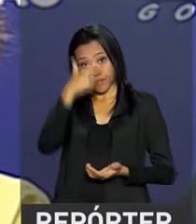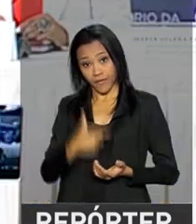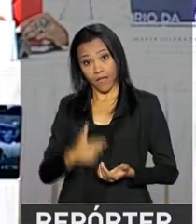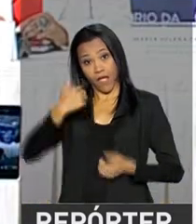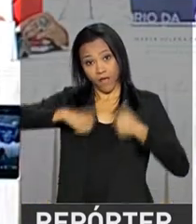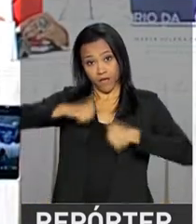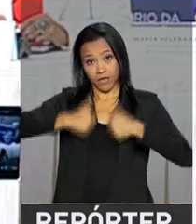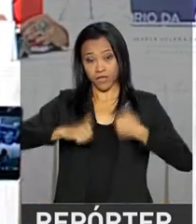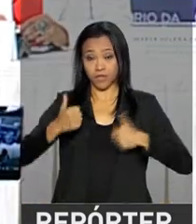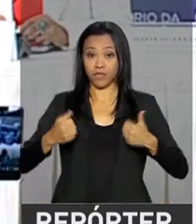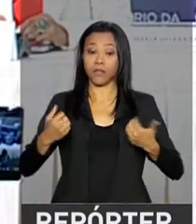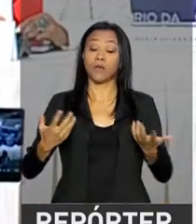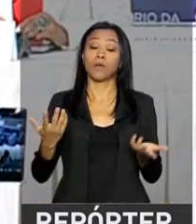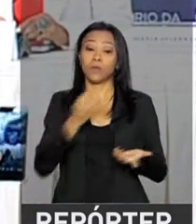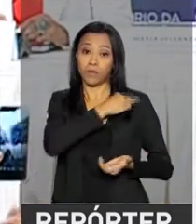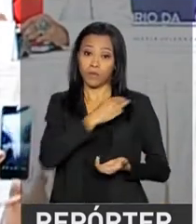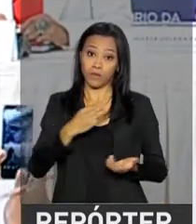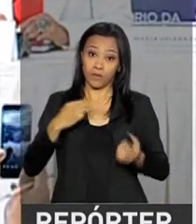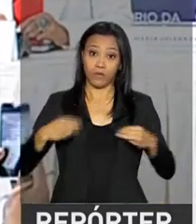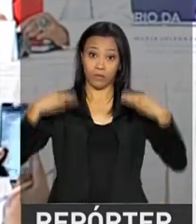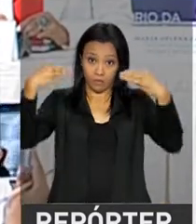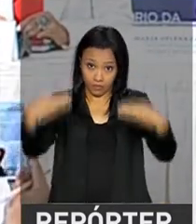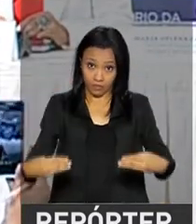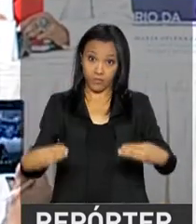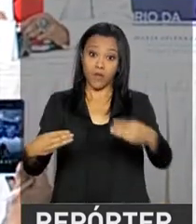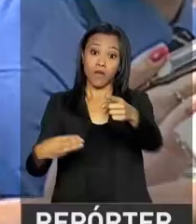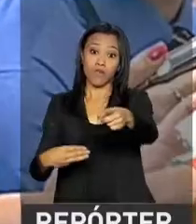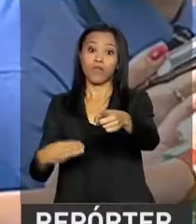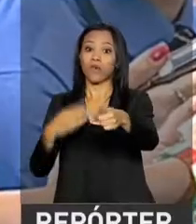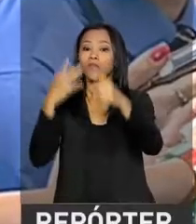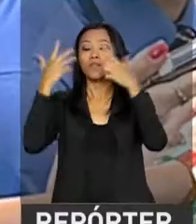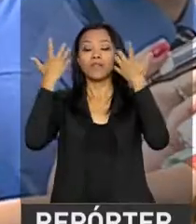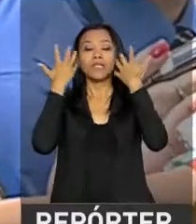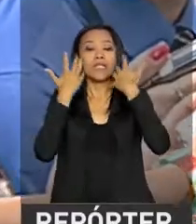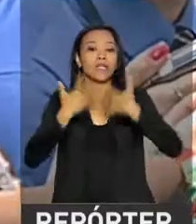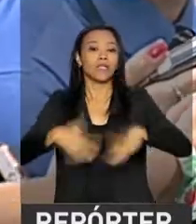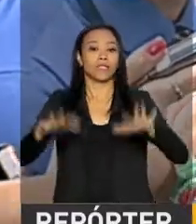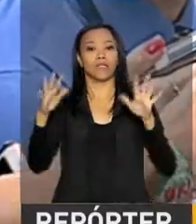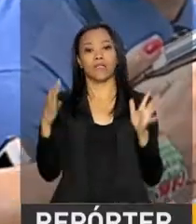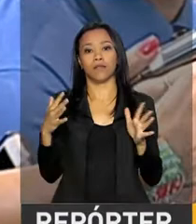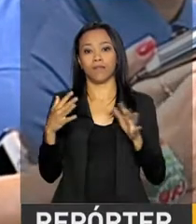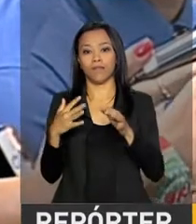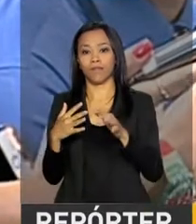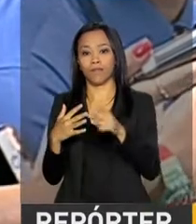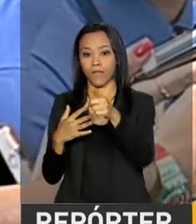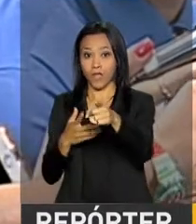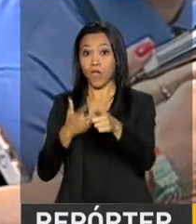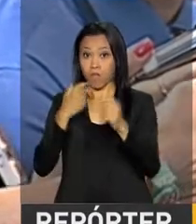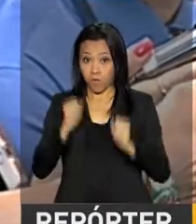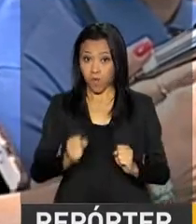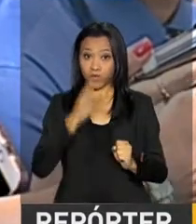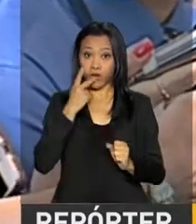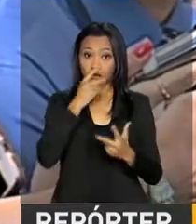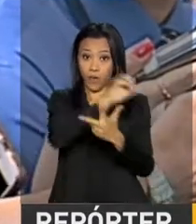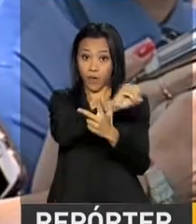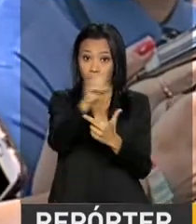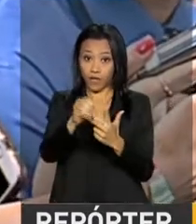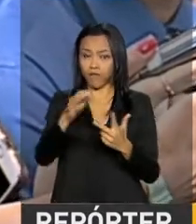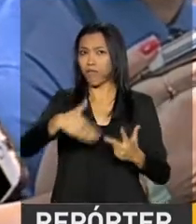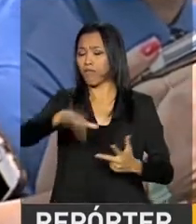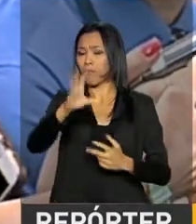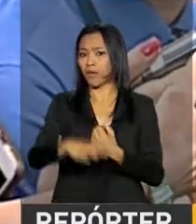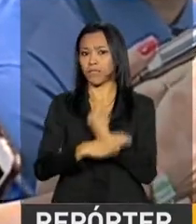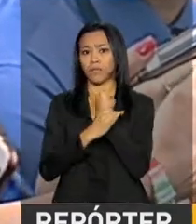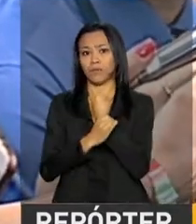o enem do ano passado foi um dos mais tranqüilos eu posso dizer que o enem foi o mais seguro dos